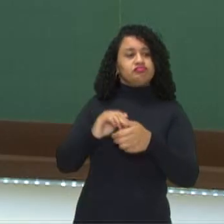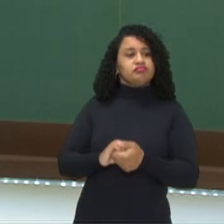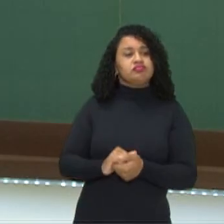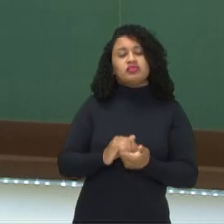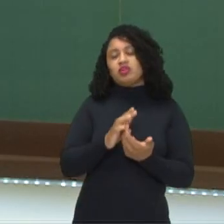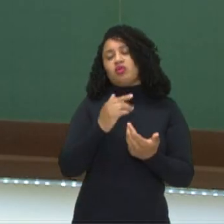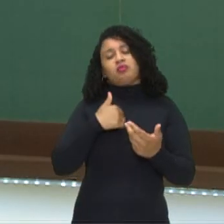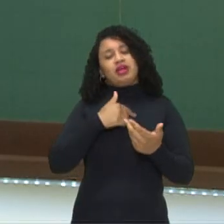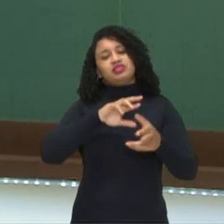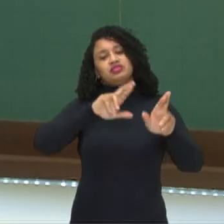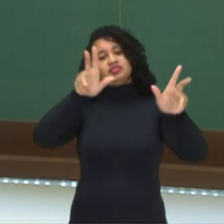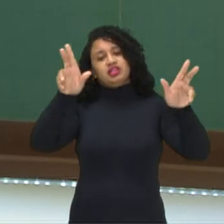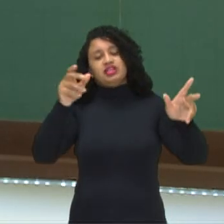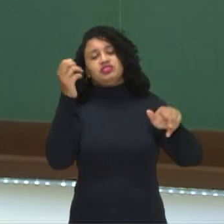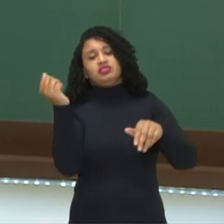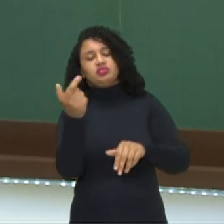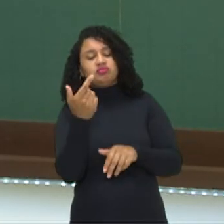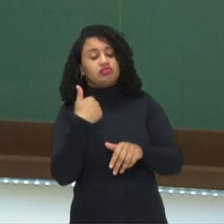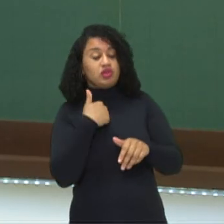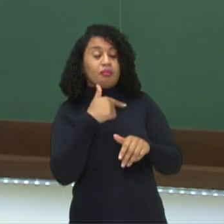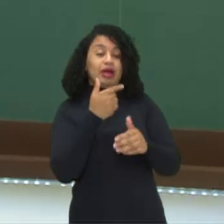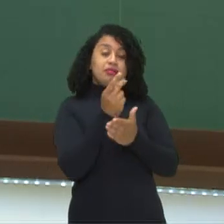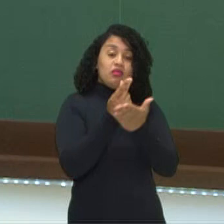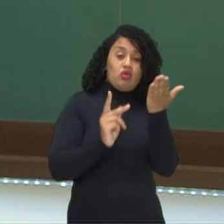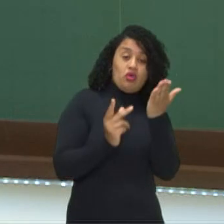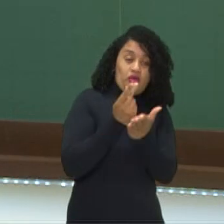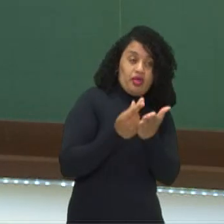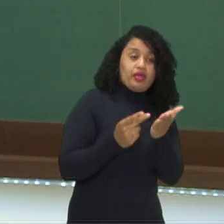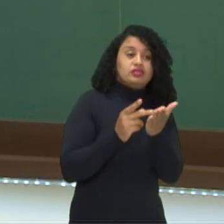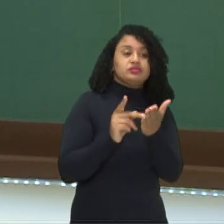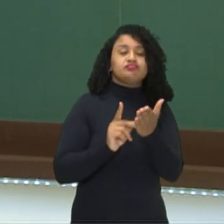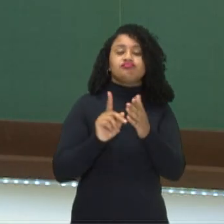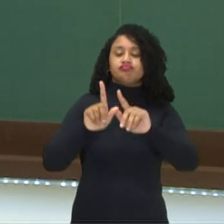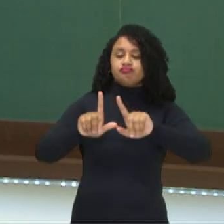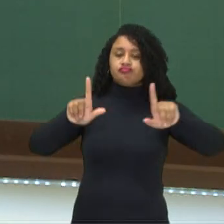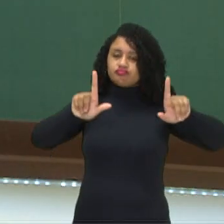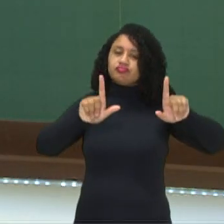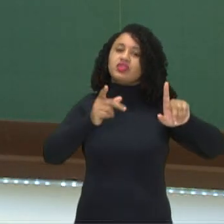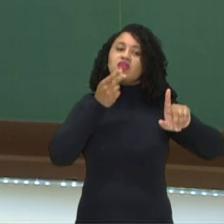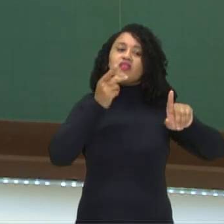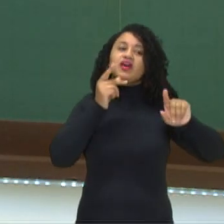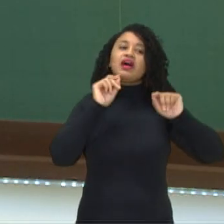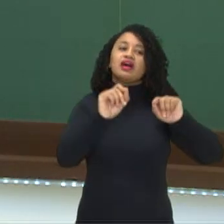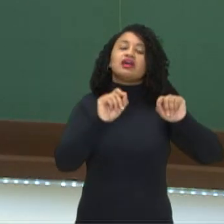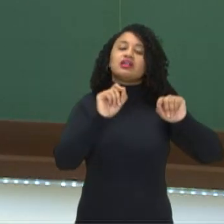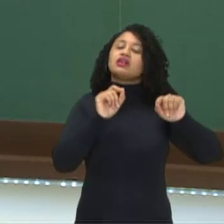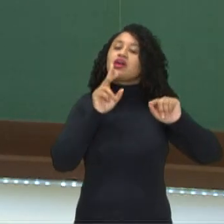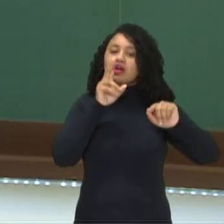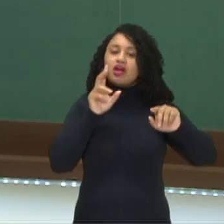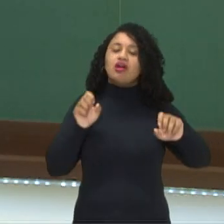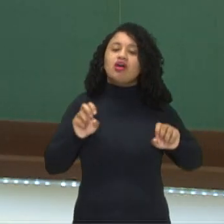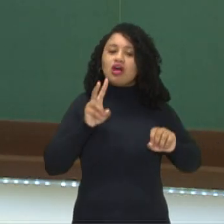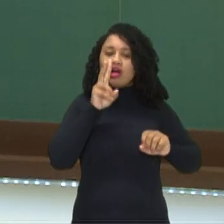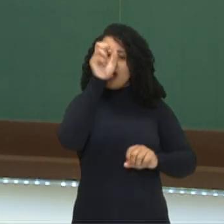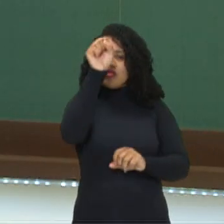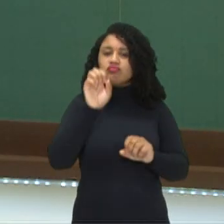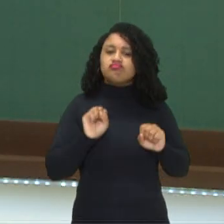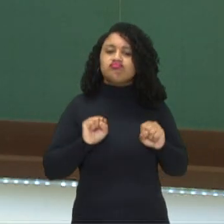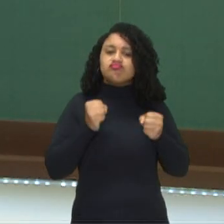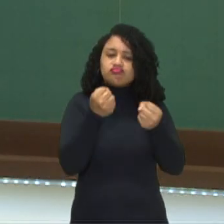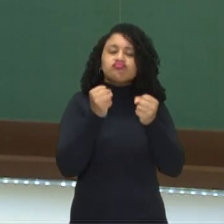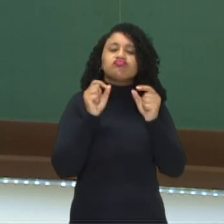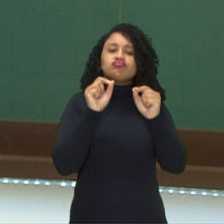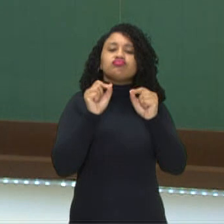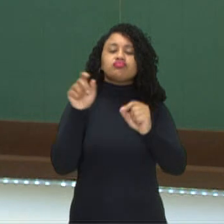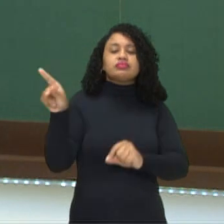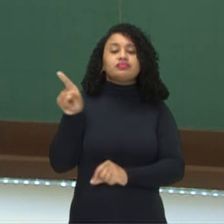um mais diferente que o outro, um mais bonito que o outro, um mais poético do que o outro. Esse aqui ele fala sobre a força do professor, né? Então,